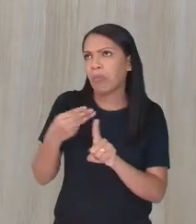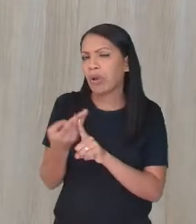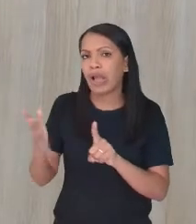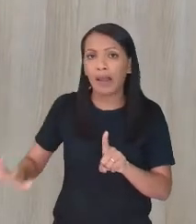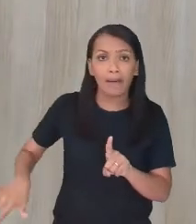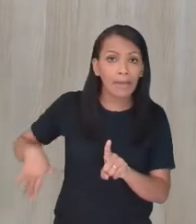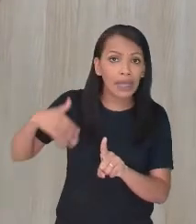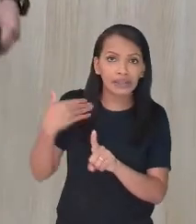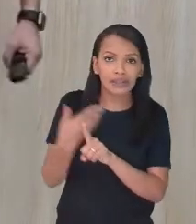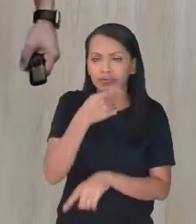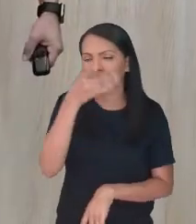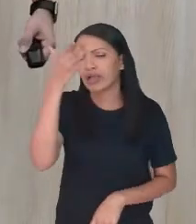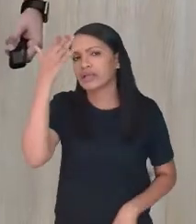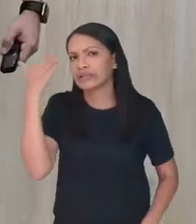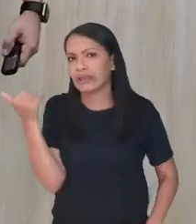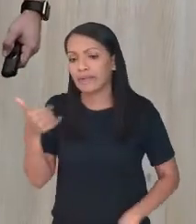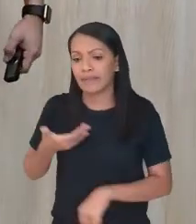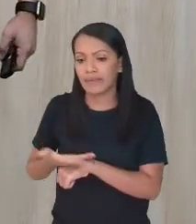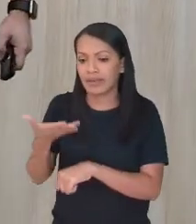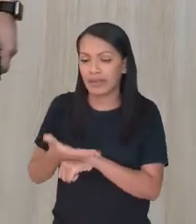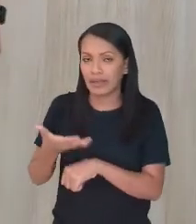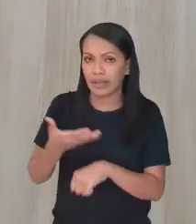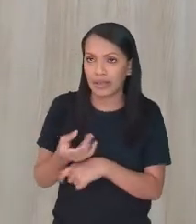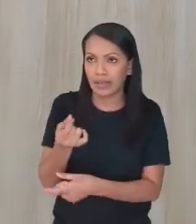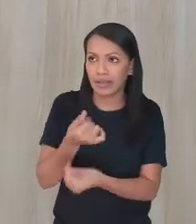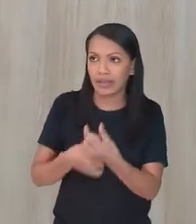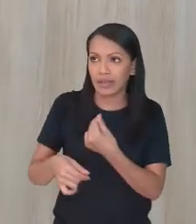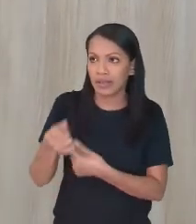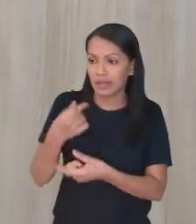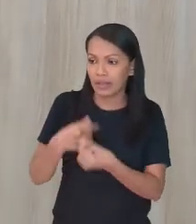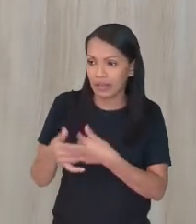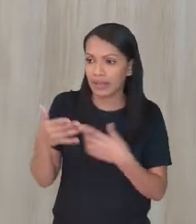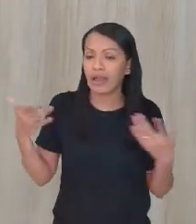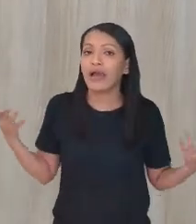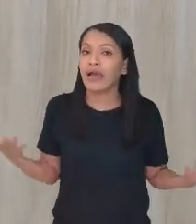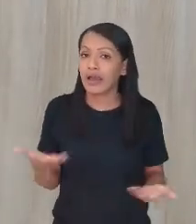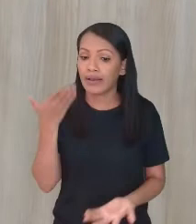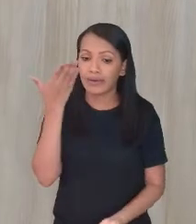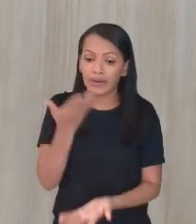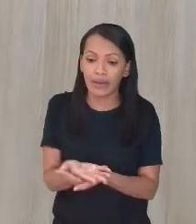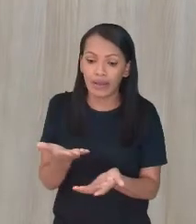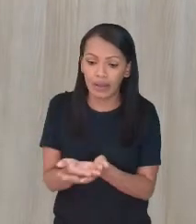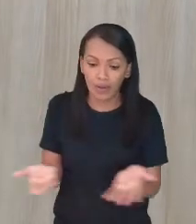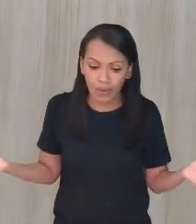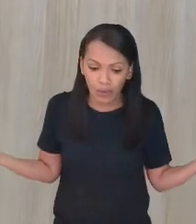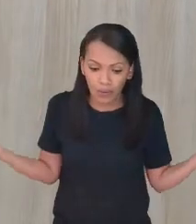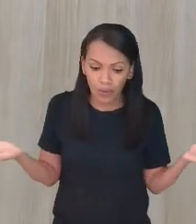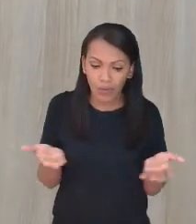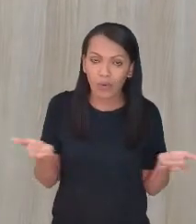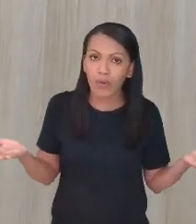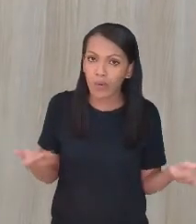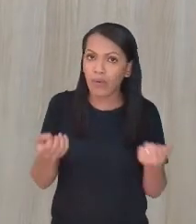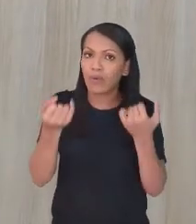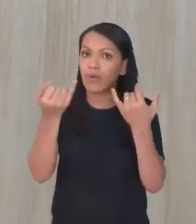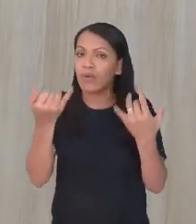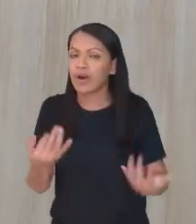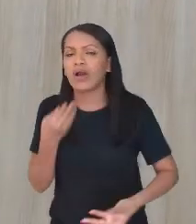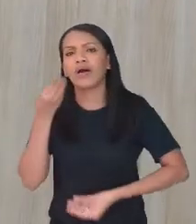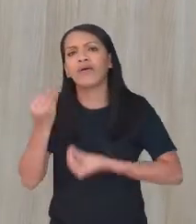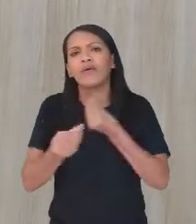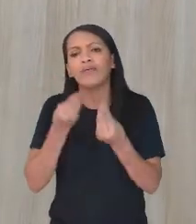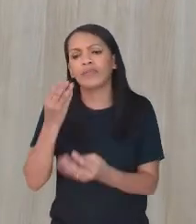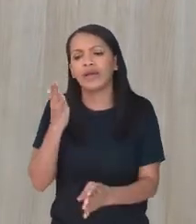em relação ao dinheiro. Belezinha? Então, essa foi a nossa aula de hoje, falando sobre a solução